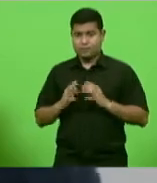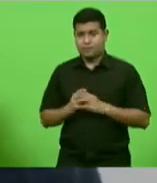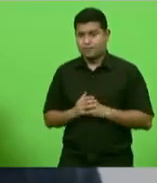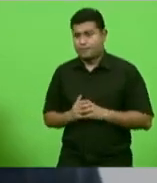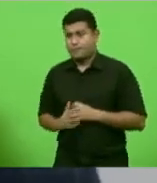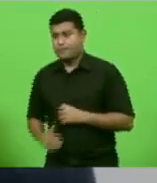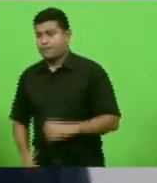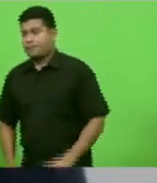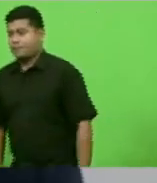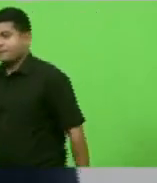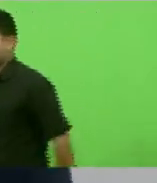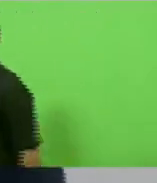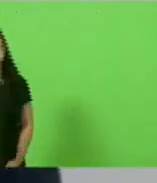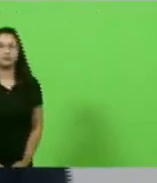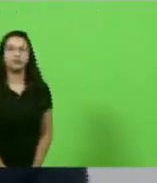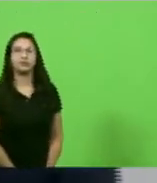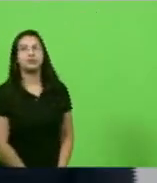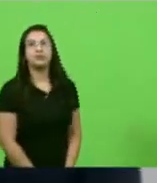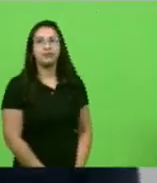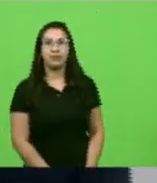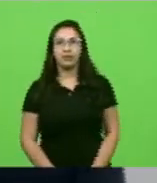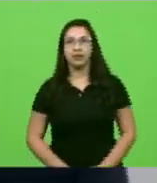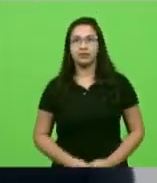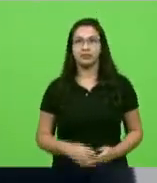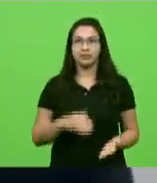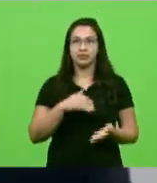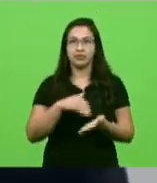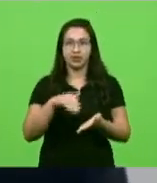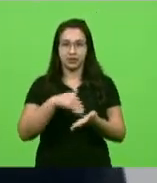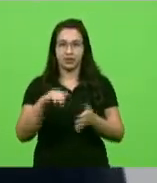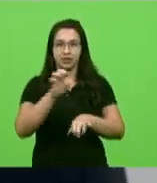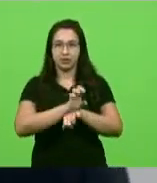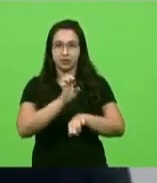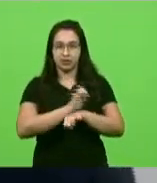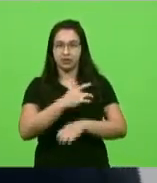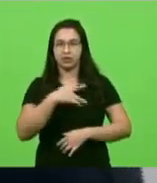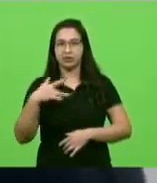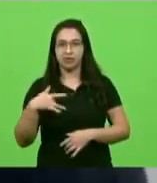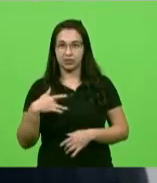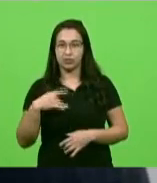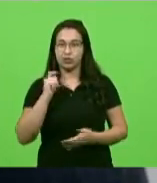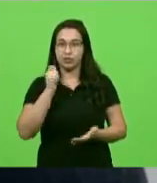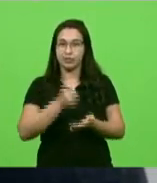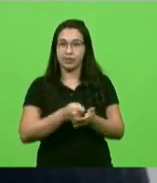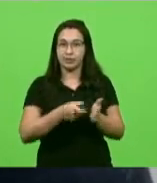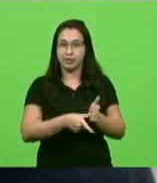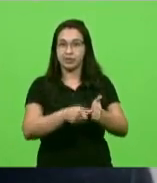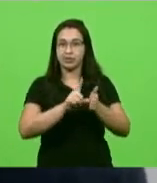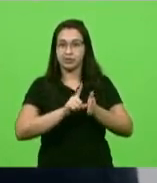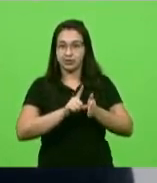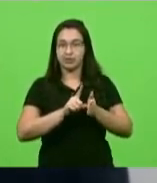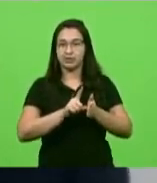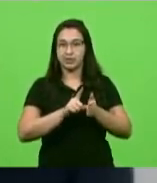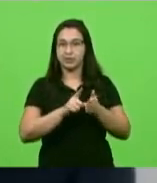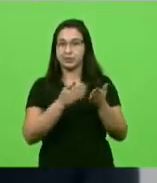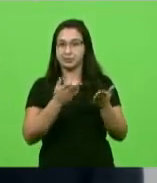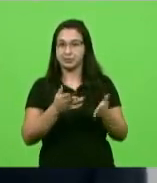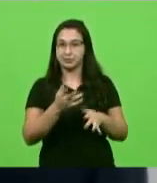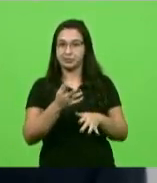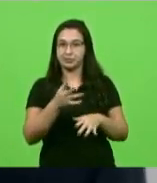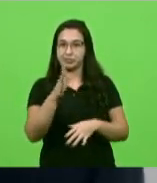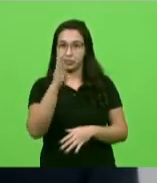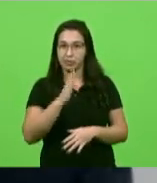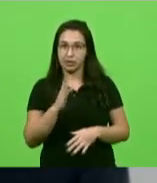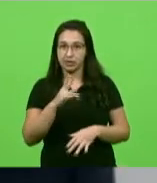De A, Secretaria de Estado da Saúde, realizar o pagamento antecipado para empresas nacionais e internacionais,